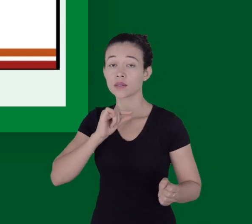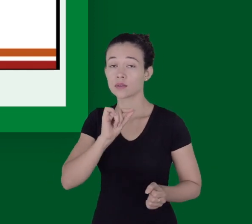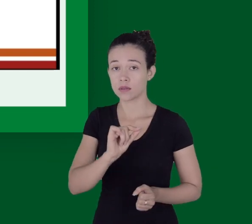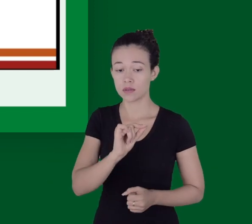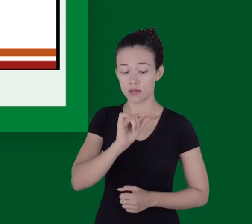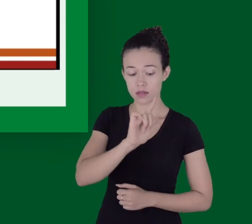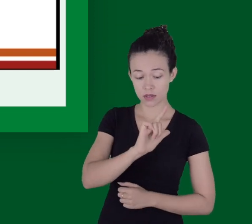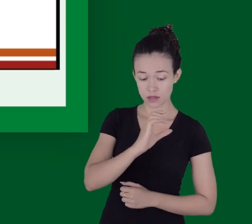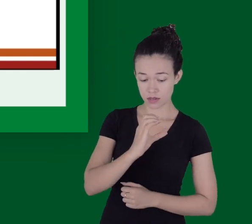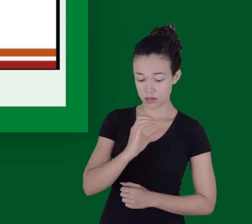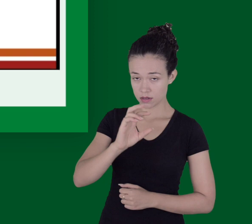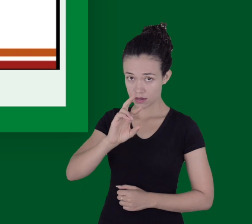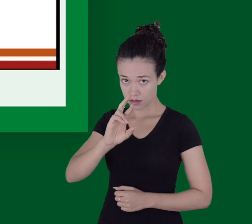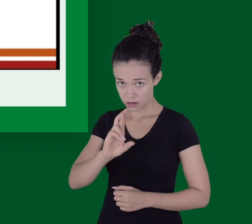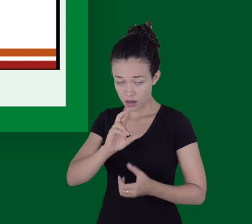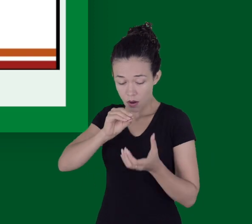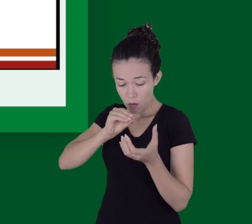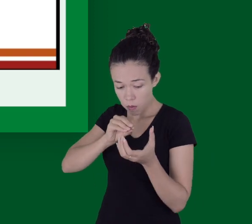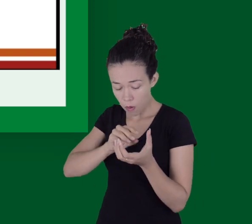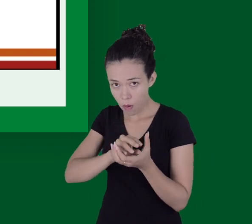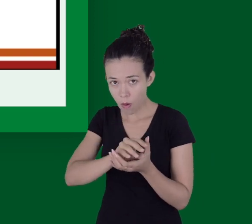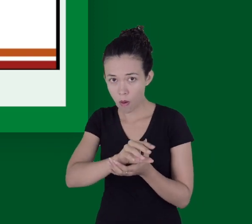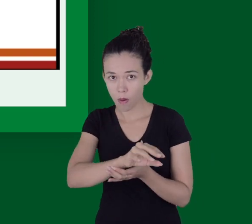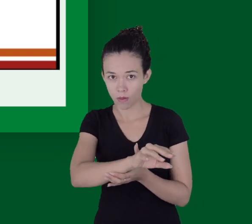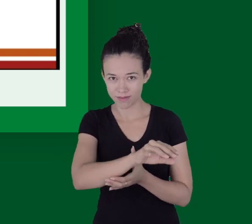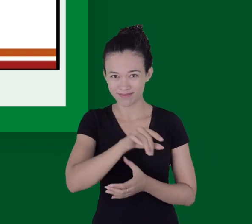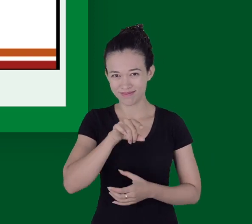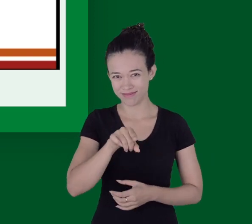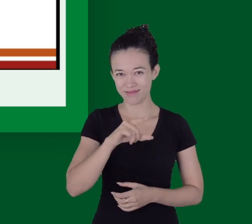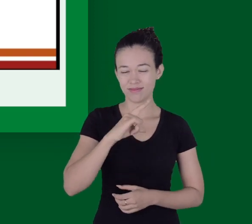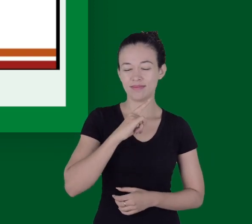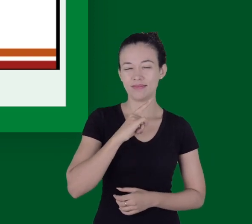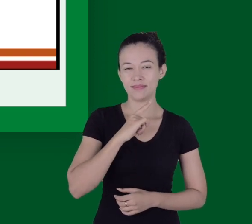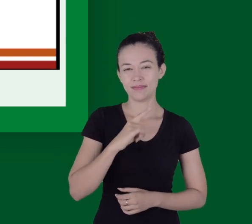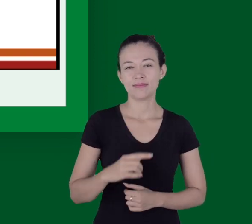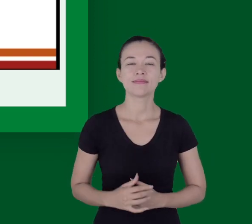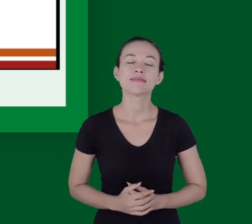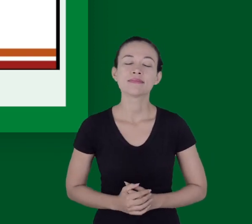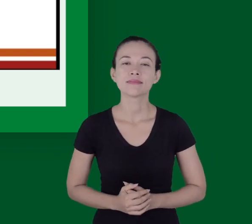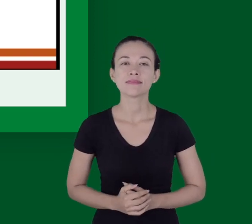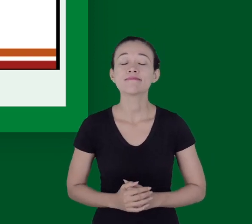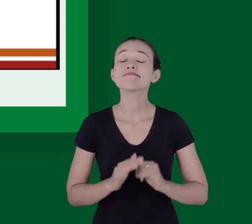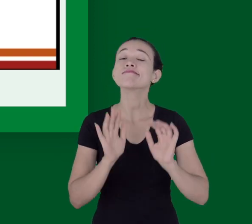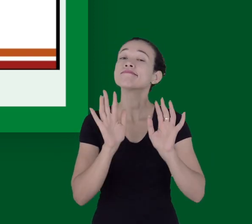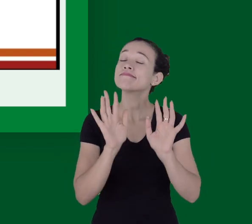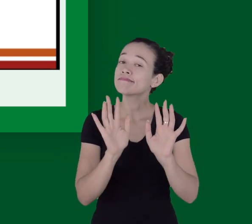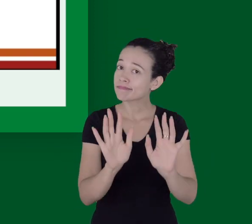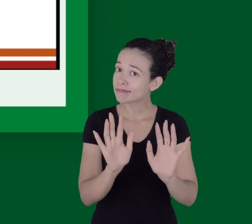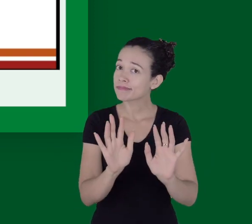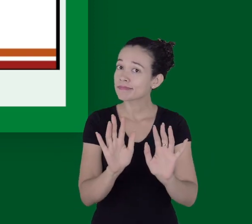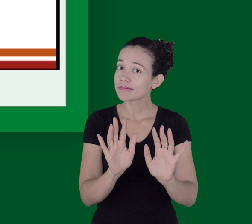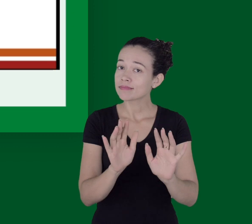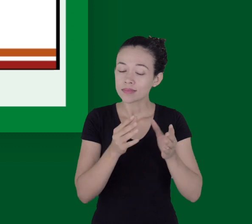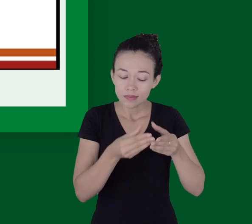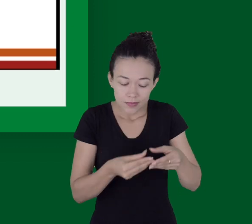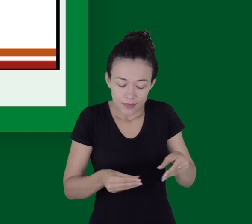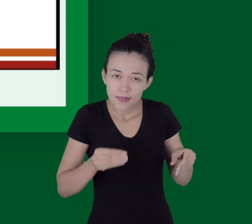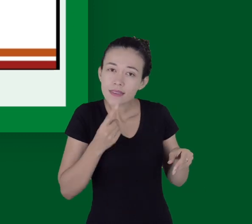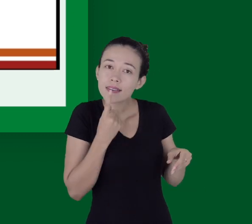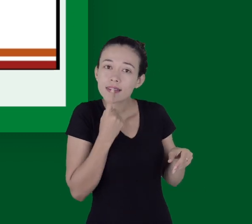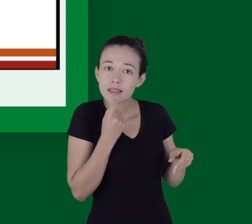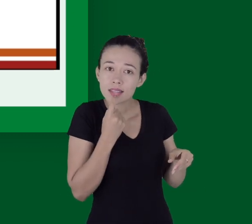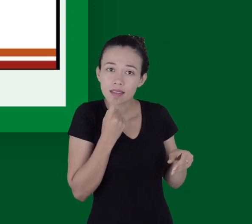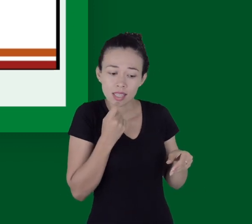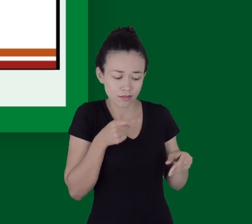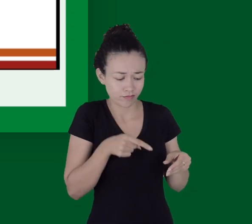gradiente de pressão, desembocadura, né, dentro do seio venoso. Acontece que a hemácia é grande, ela obstrui esses